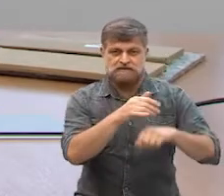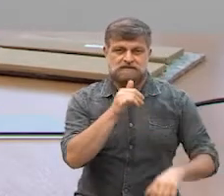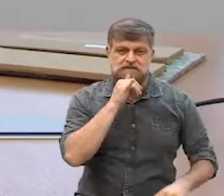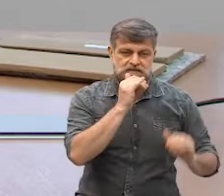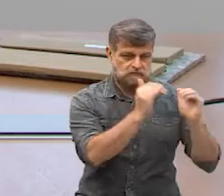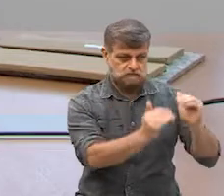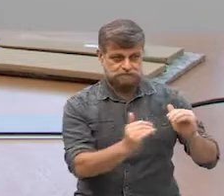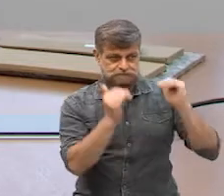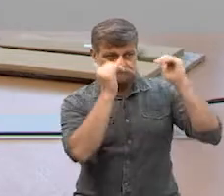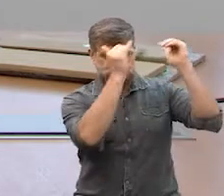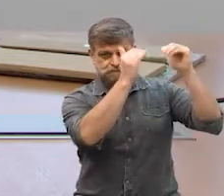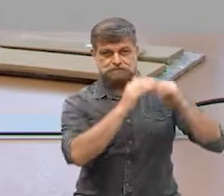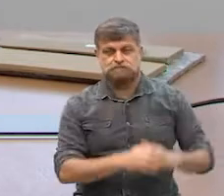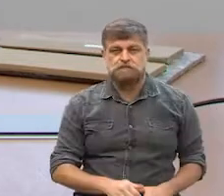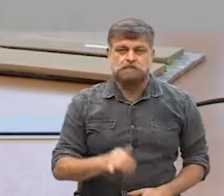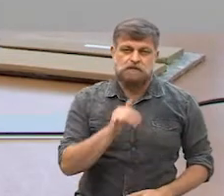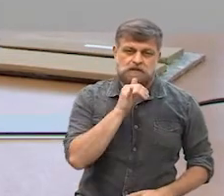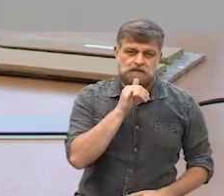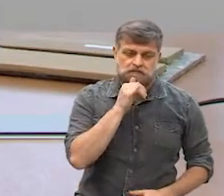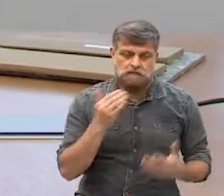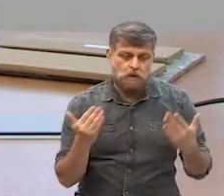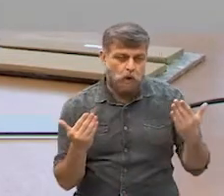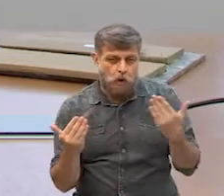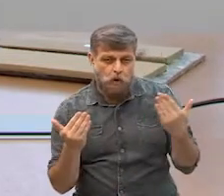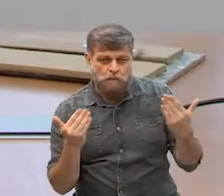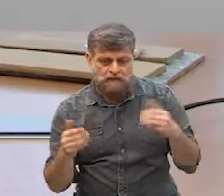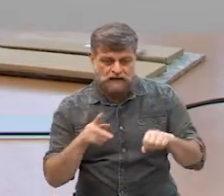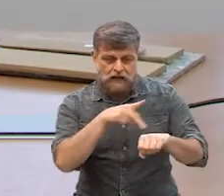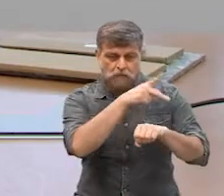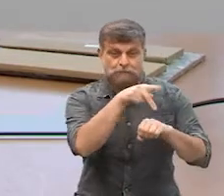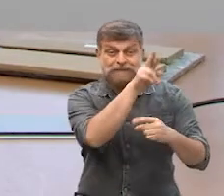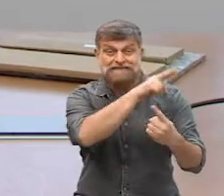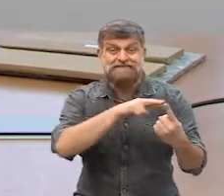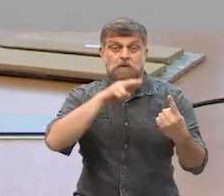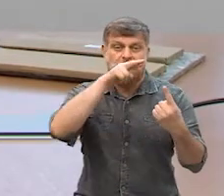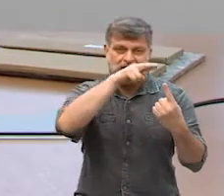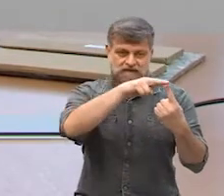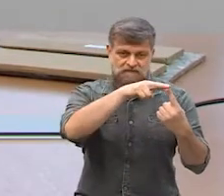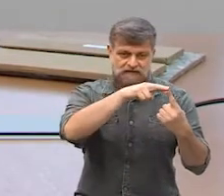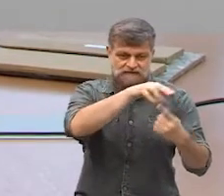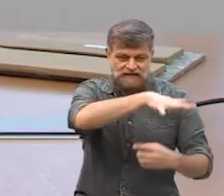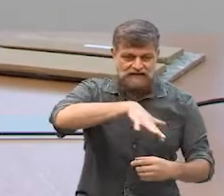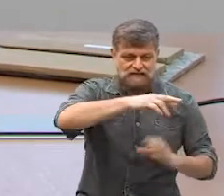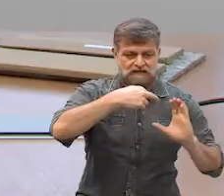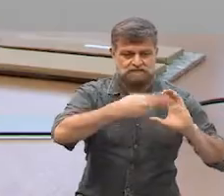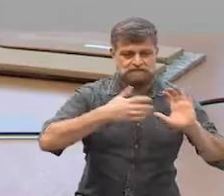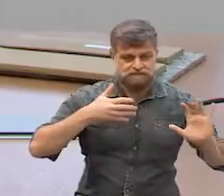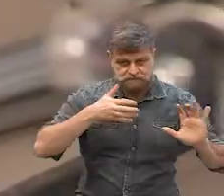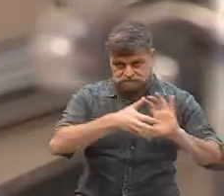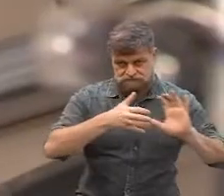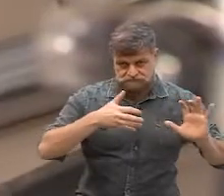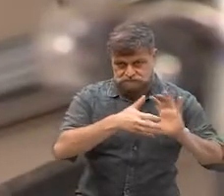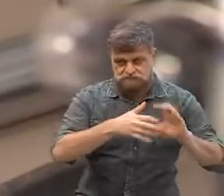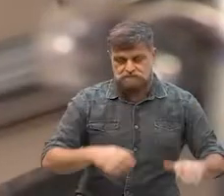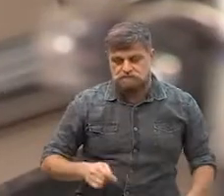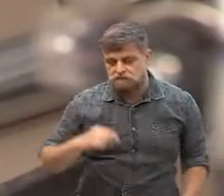primeiro mundo, se a gente comparar com os países, né, que são hoje referência no segmento de reciclagem, vamos dizer assim,